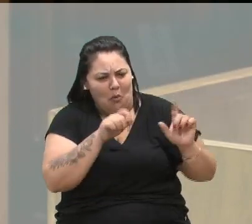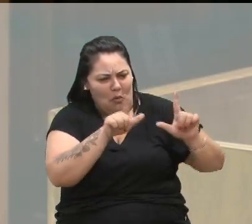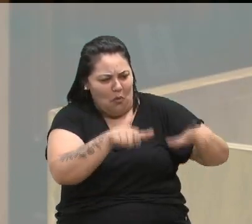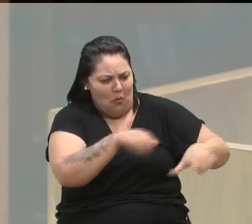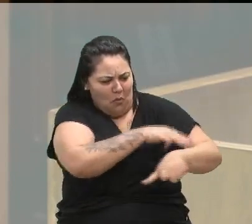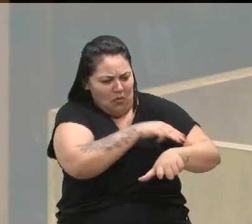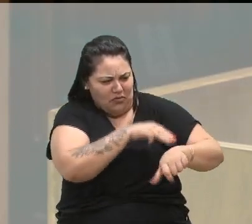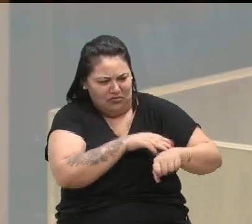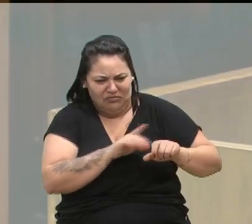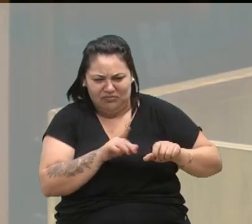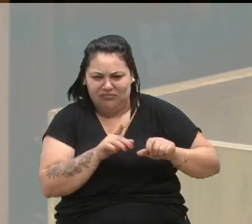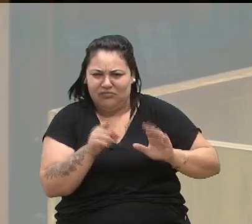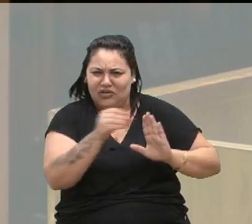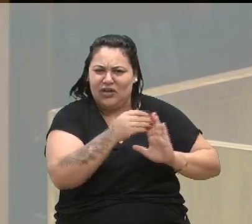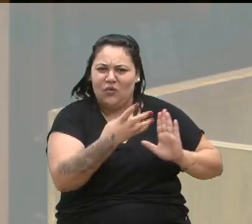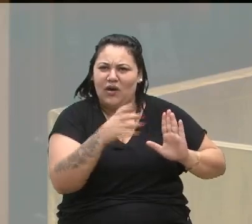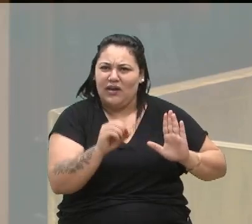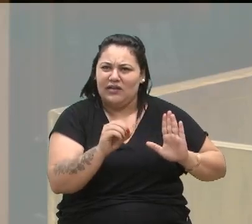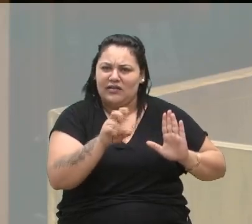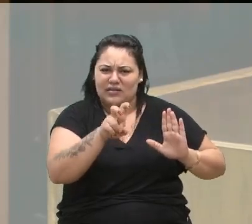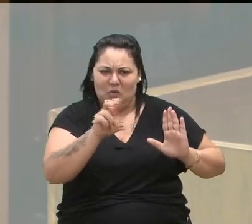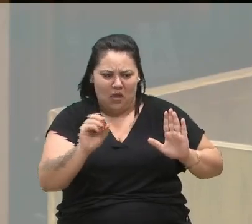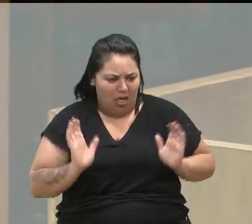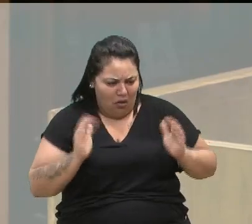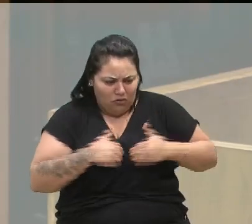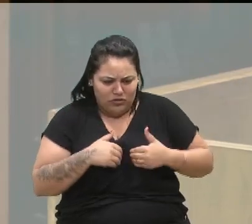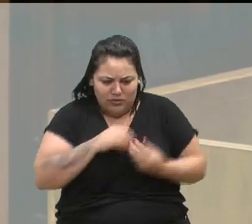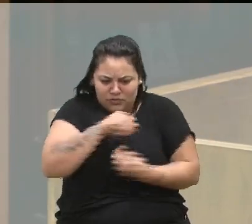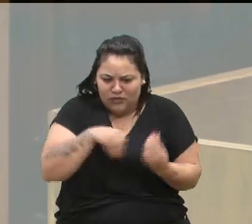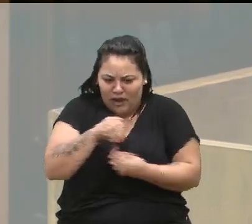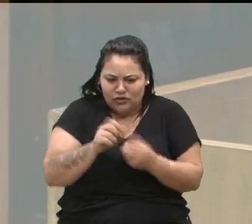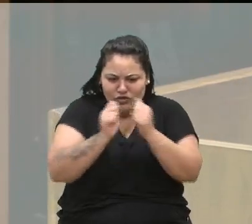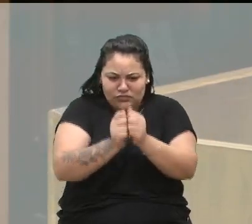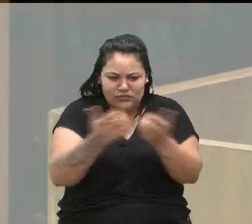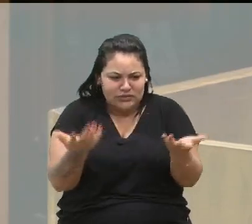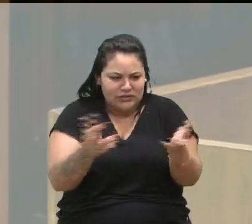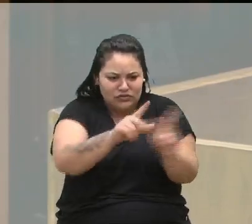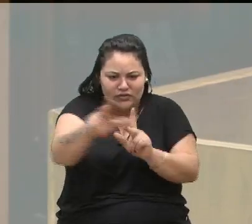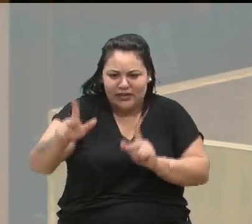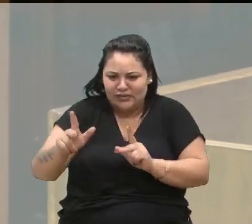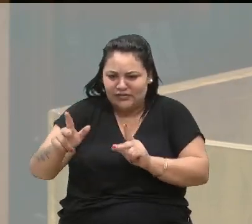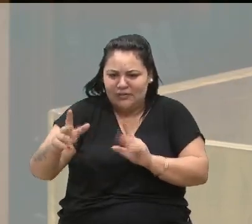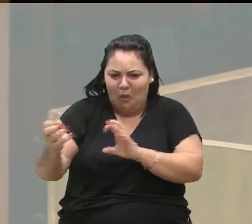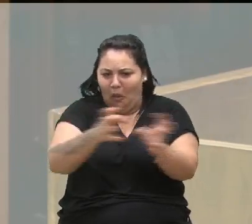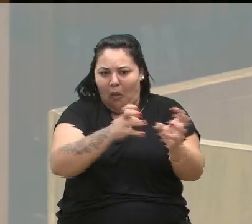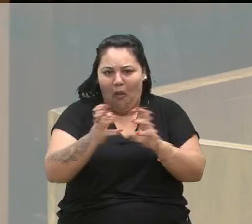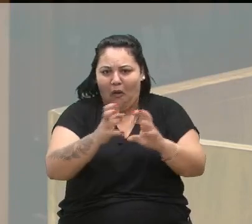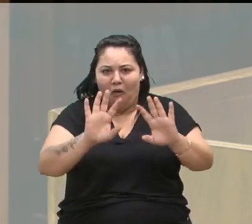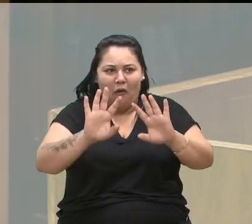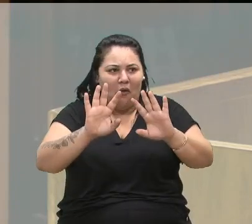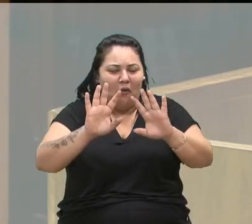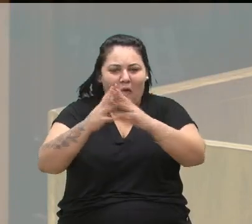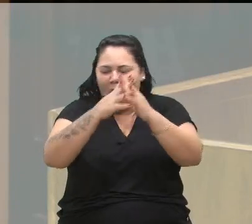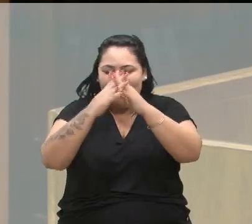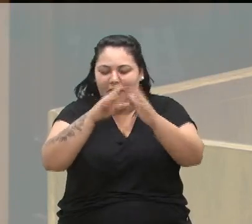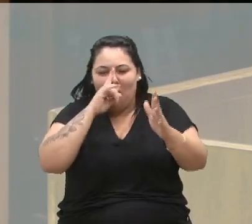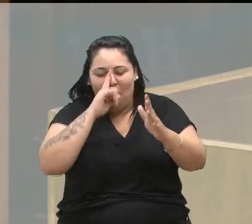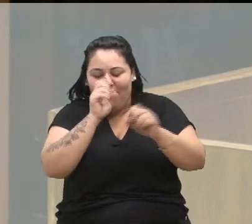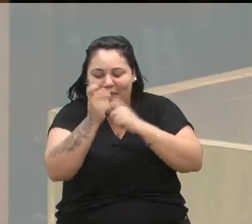colocar uma turma ali de 40, 50 autistas diferentes, e será que entre eles não vai dar confusão, não vai ter algum